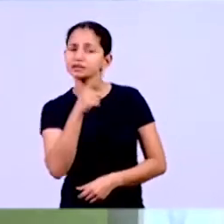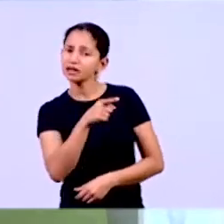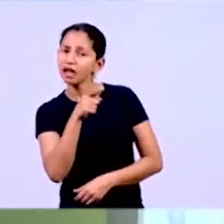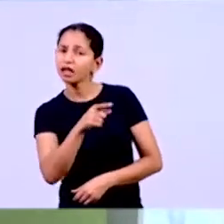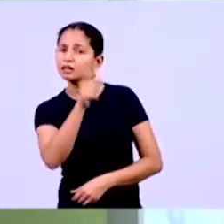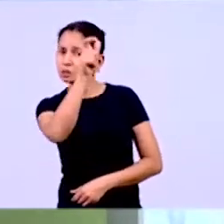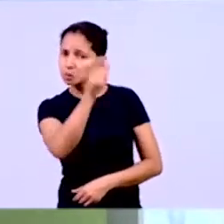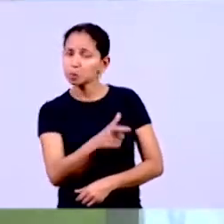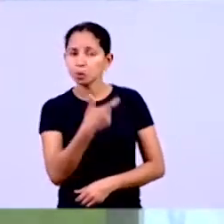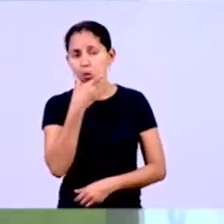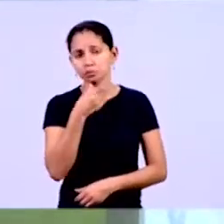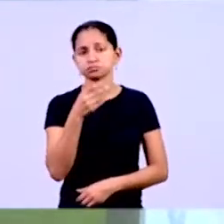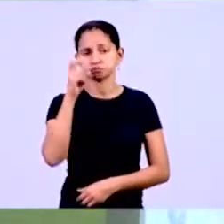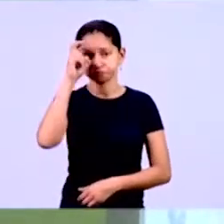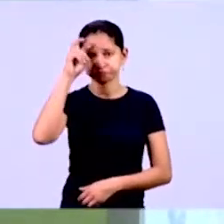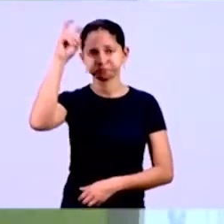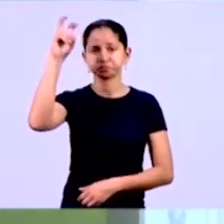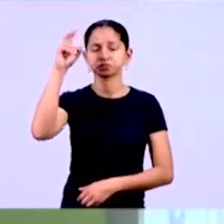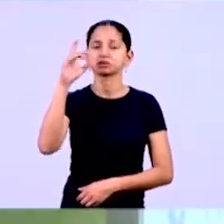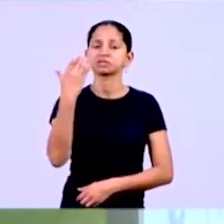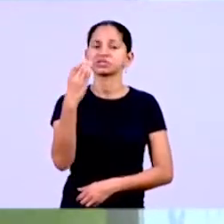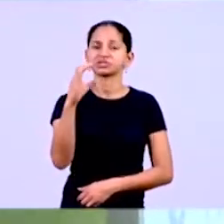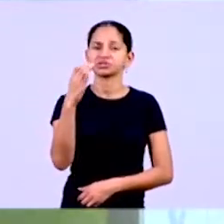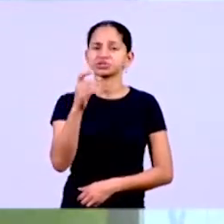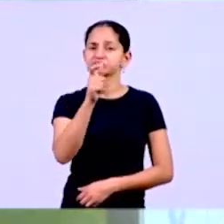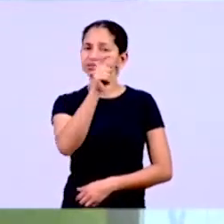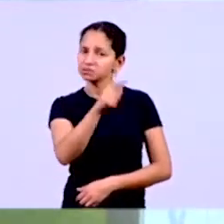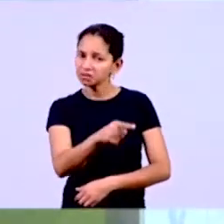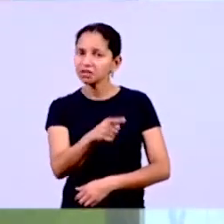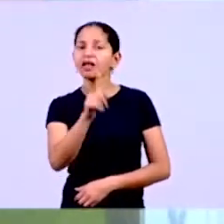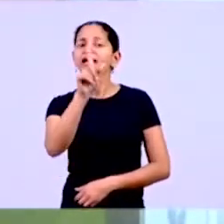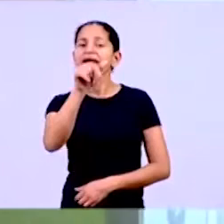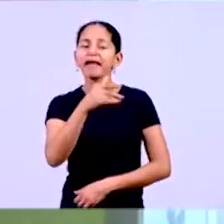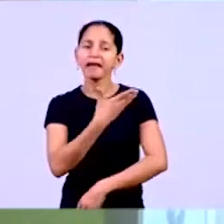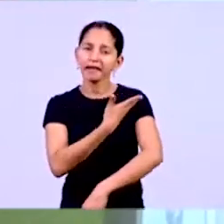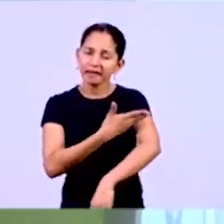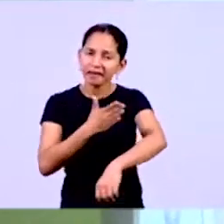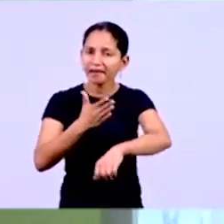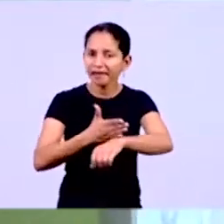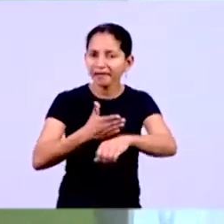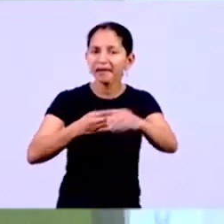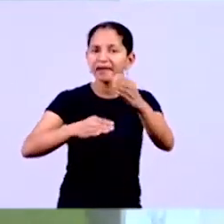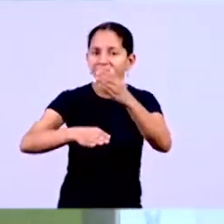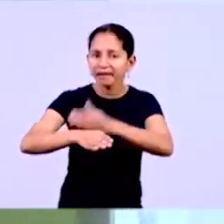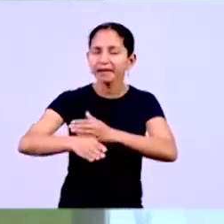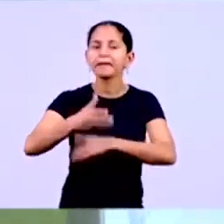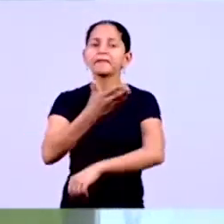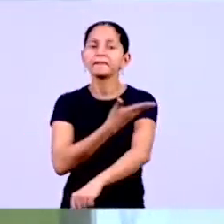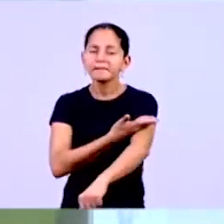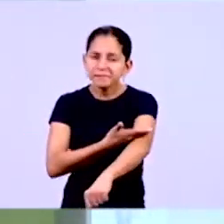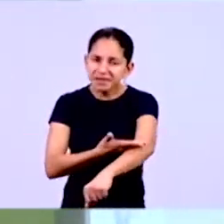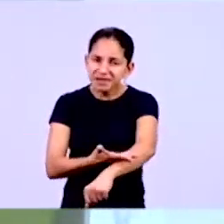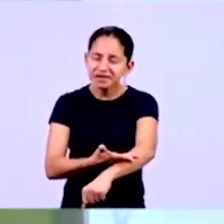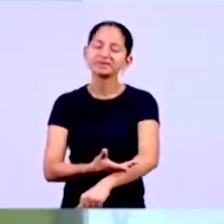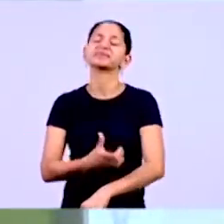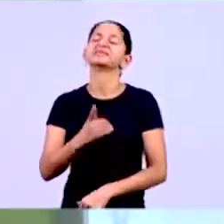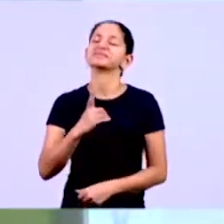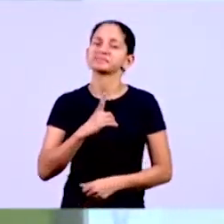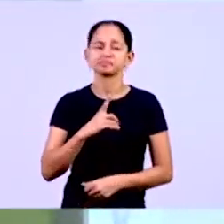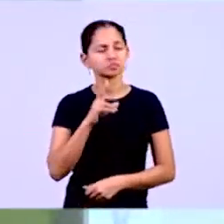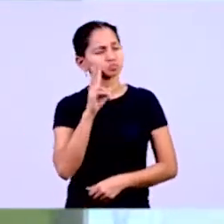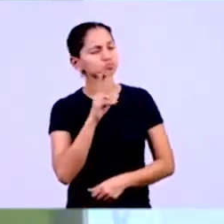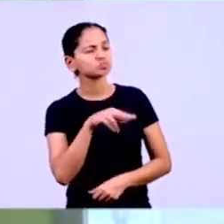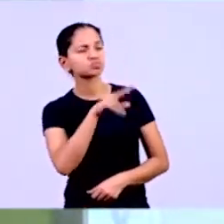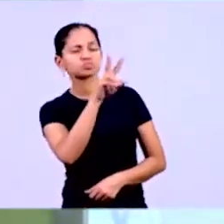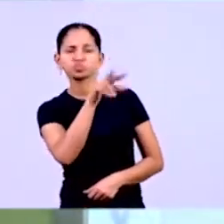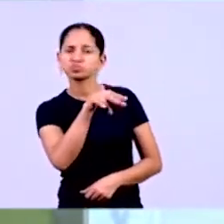computação, né? Aquele cara, cientista é aquele cara que usava um jaleco branco, uma pranchetinha, que ficava olhando aquelas paredes cheio de